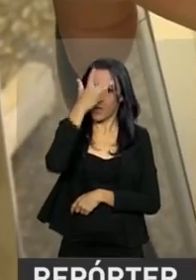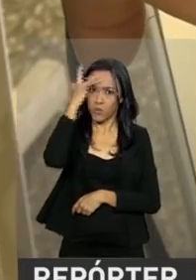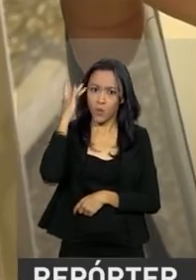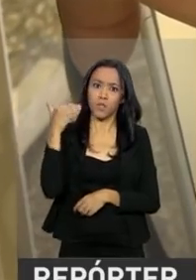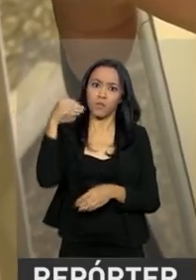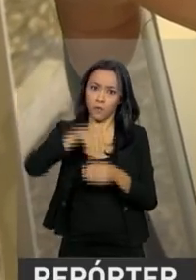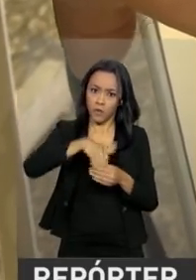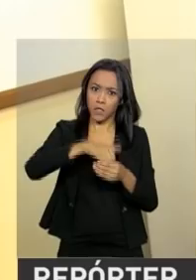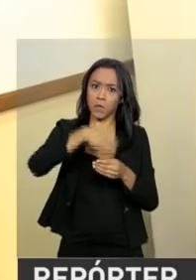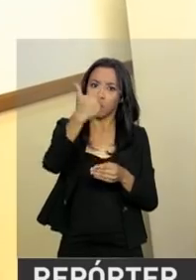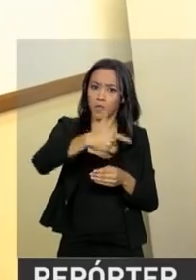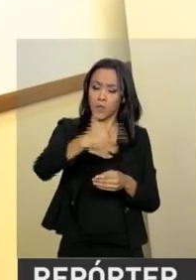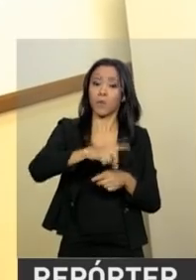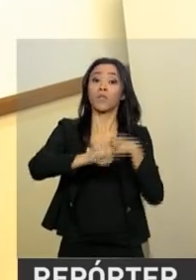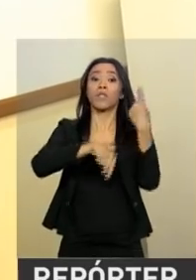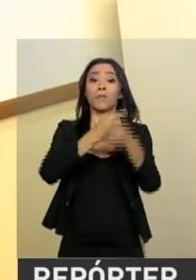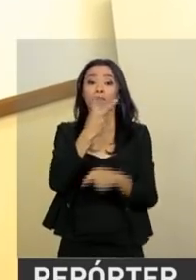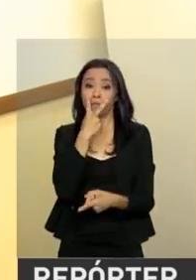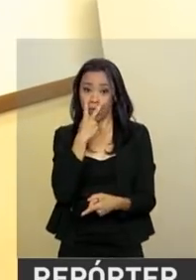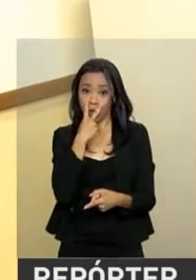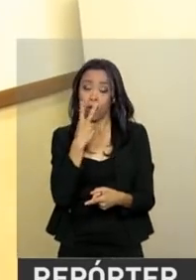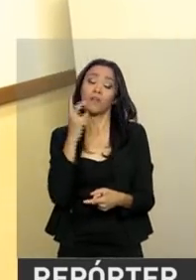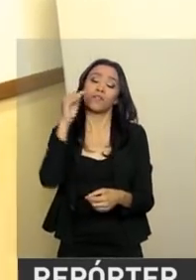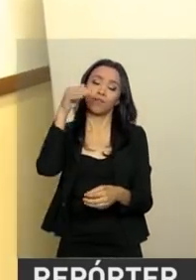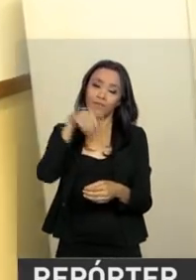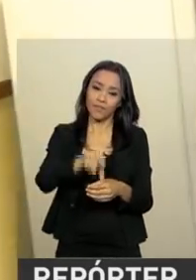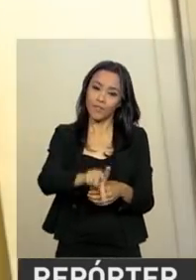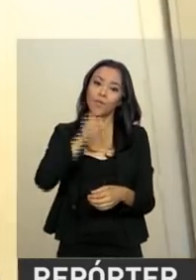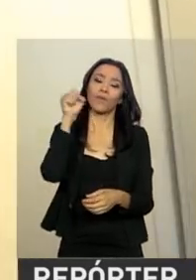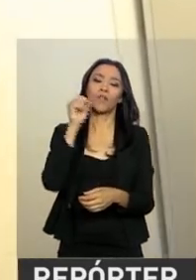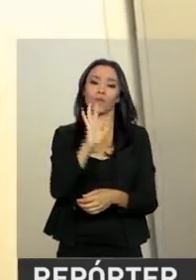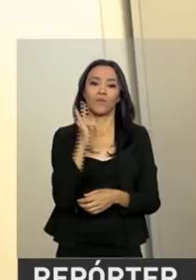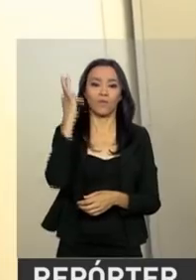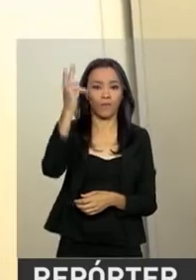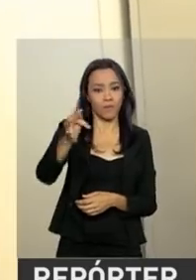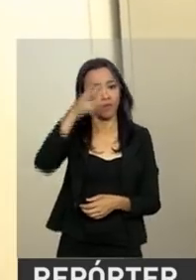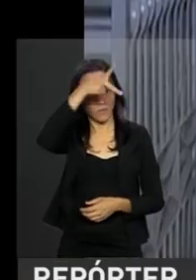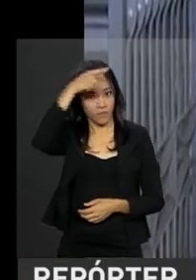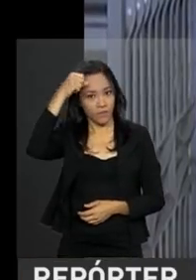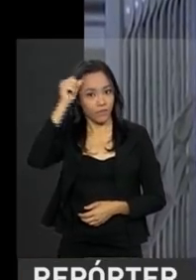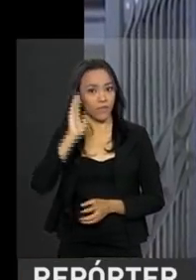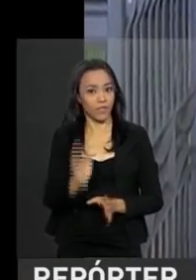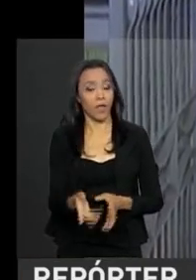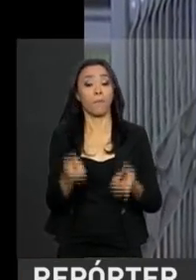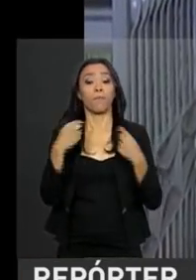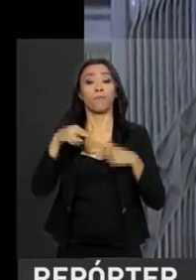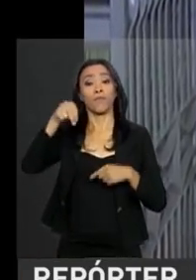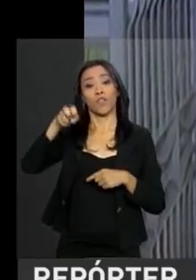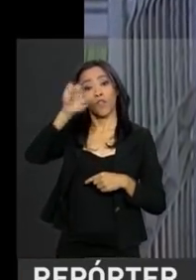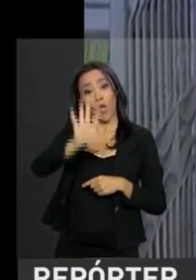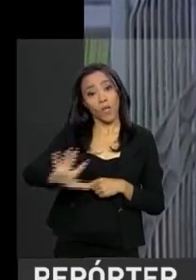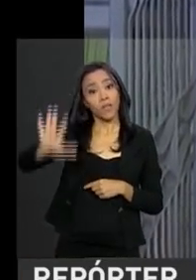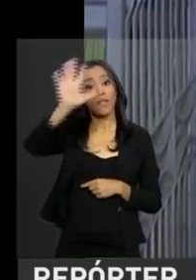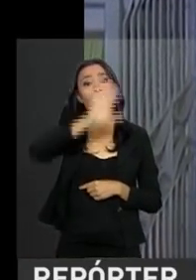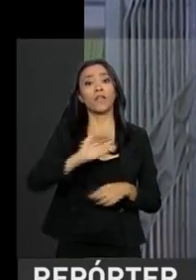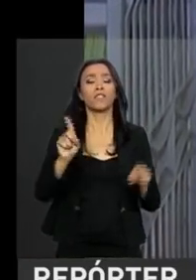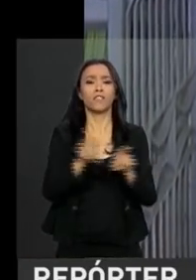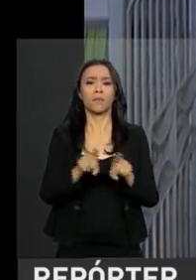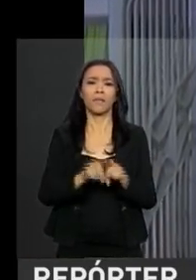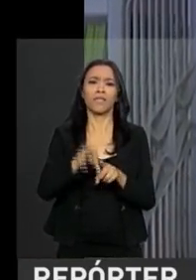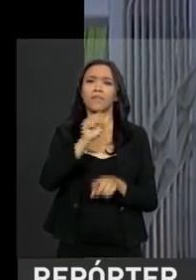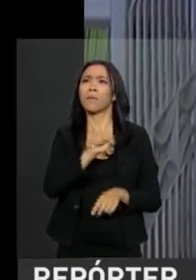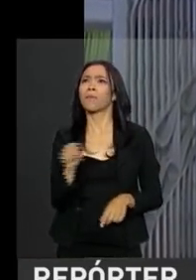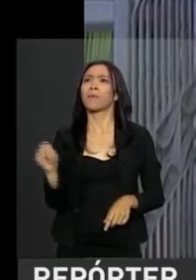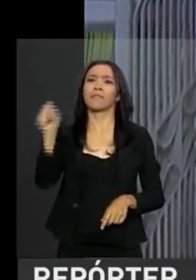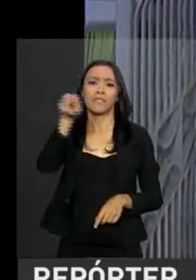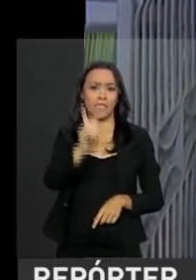no segundo turno e Vitória elegeram os futuros gestores municipais no nordeste eleitores de cinco